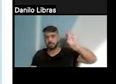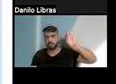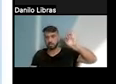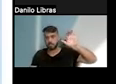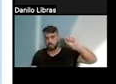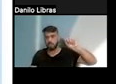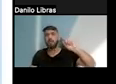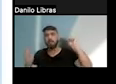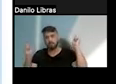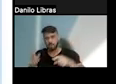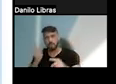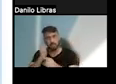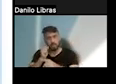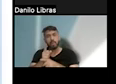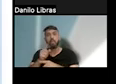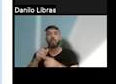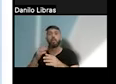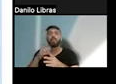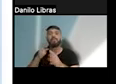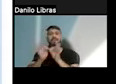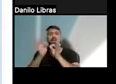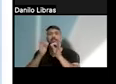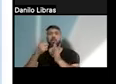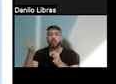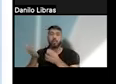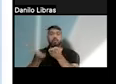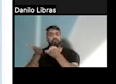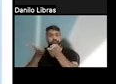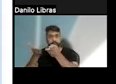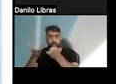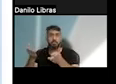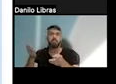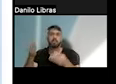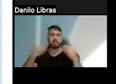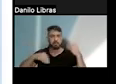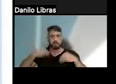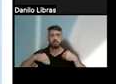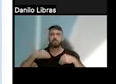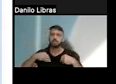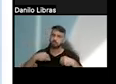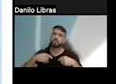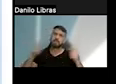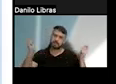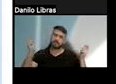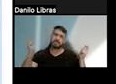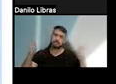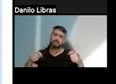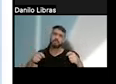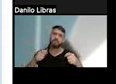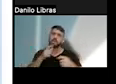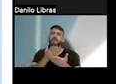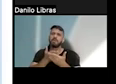potencialmente novos alvos terapêuticos para o tratamento da depressão, então é uma janela aí que